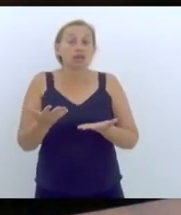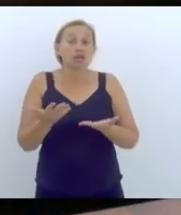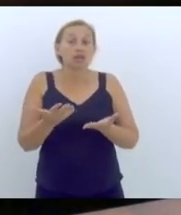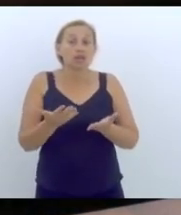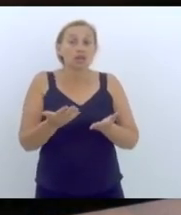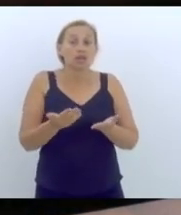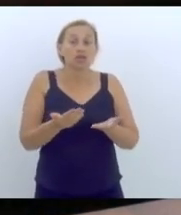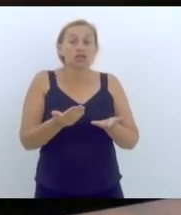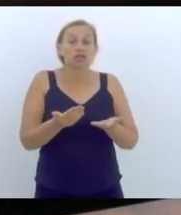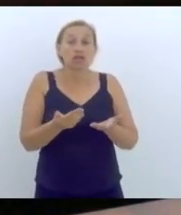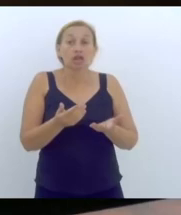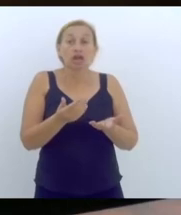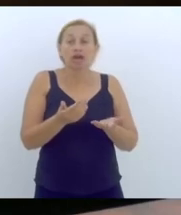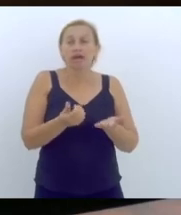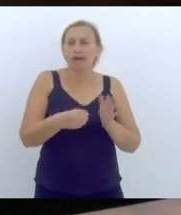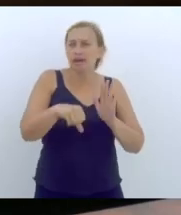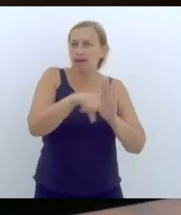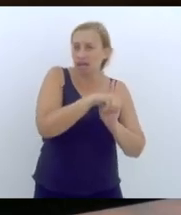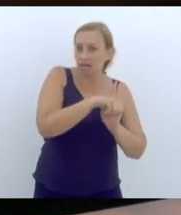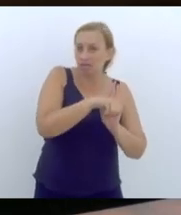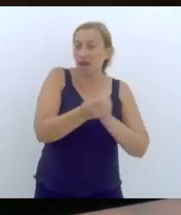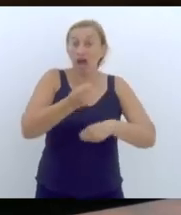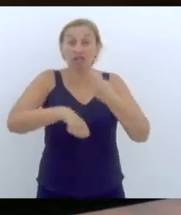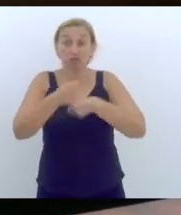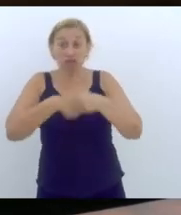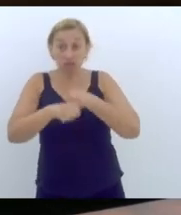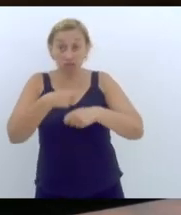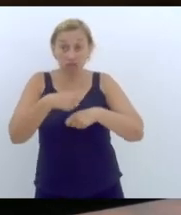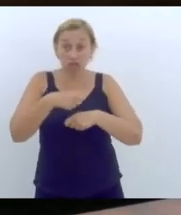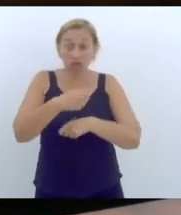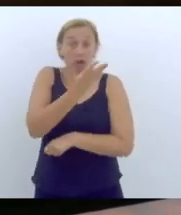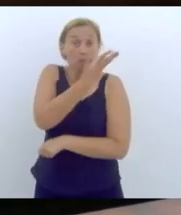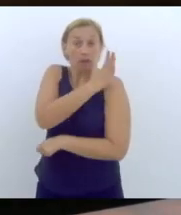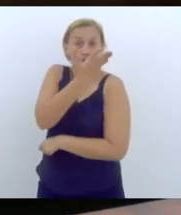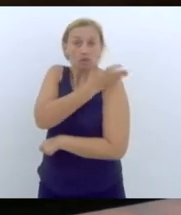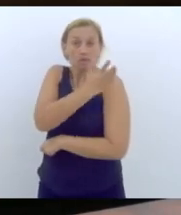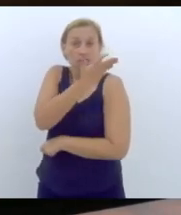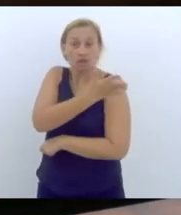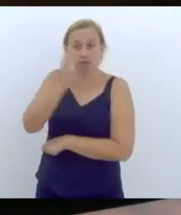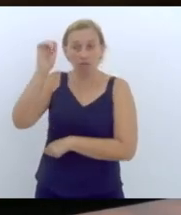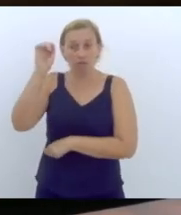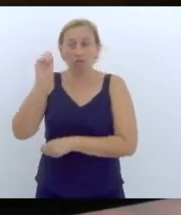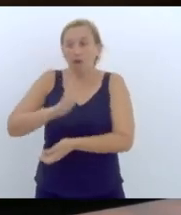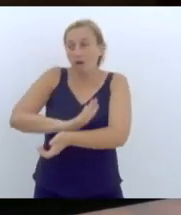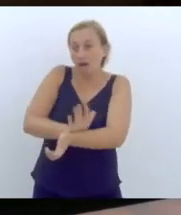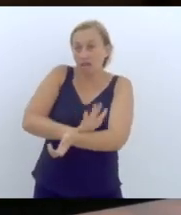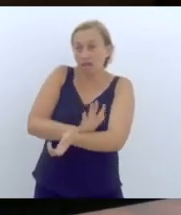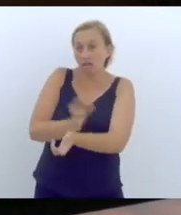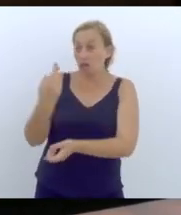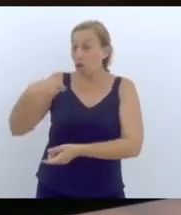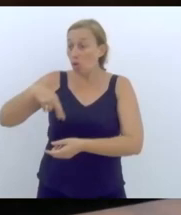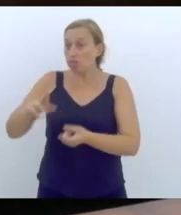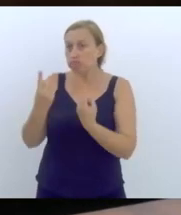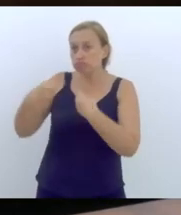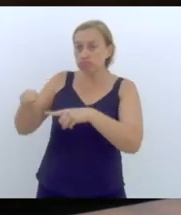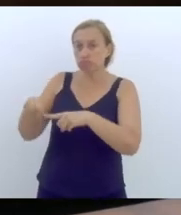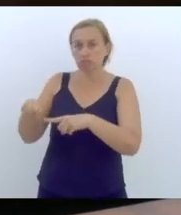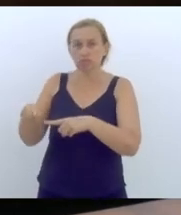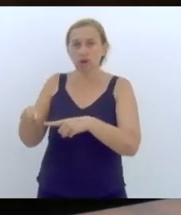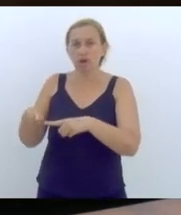penalidades administrativas por atos de discriminação racial e intolerância religiosa.